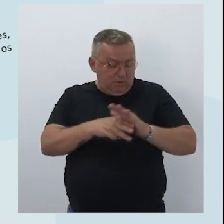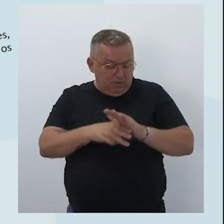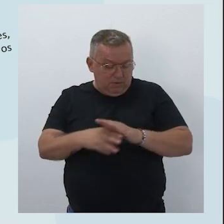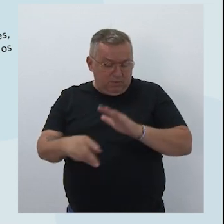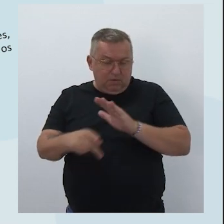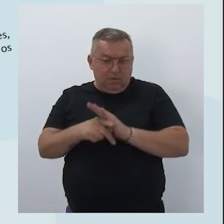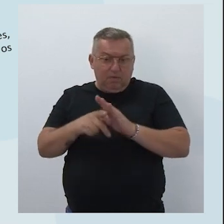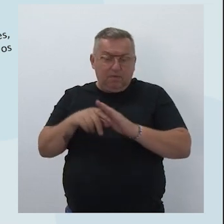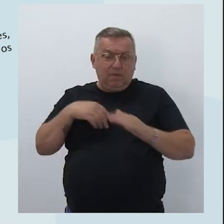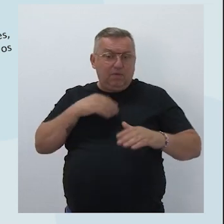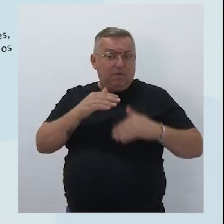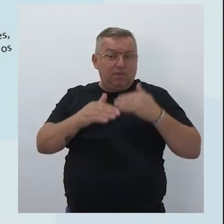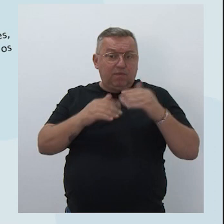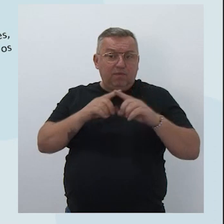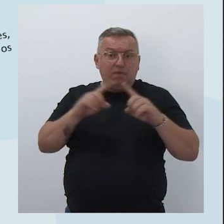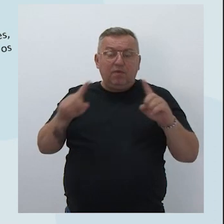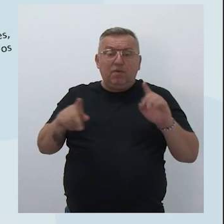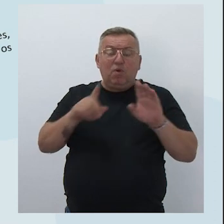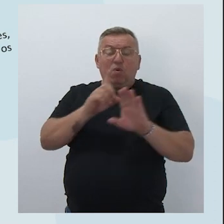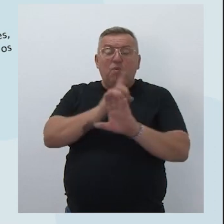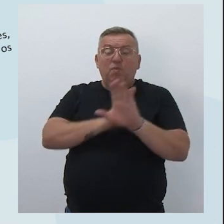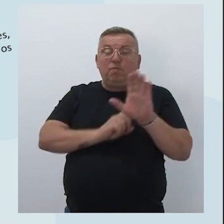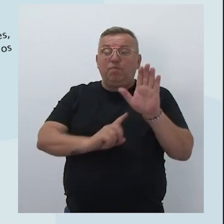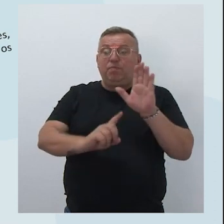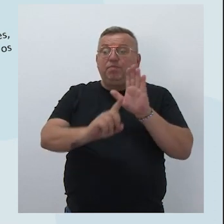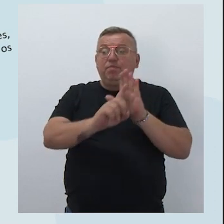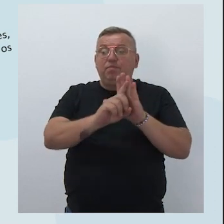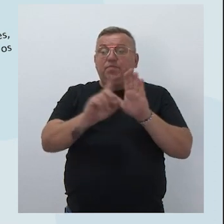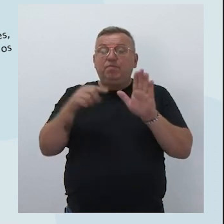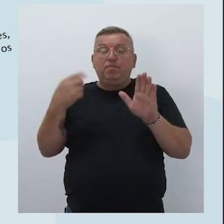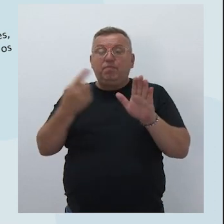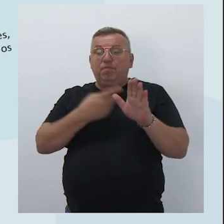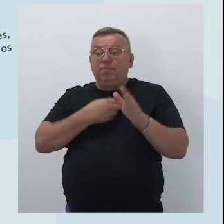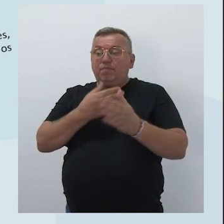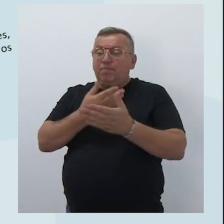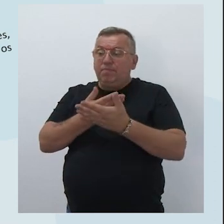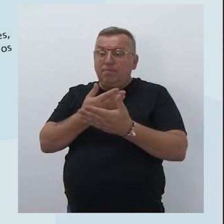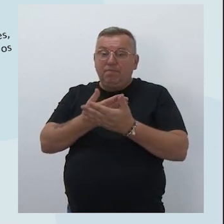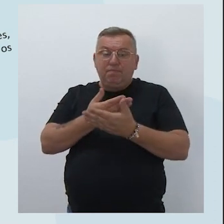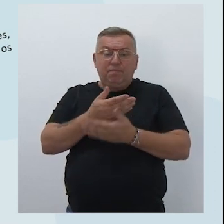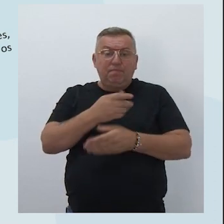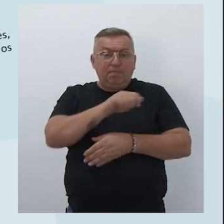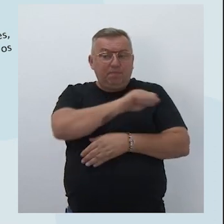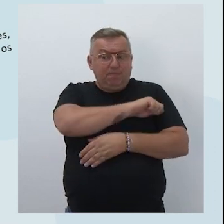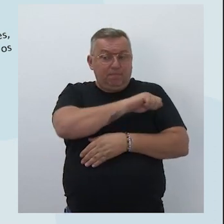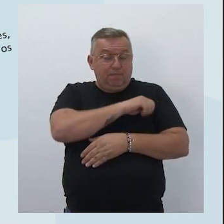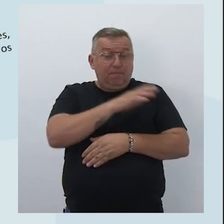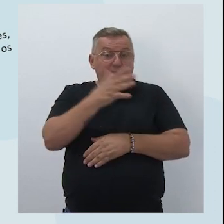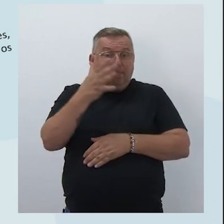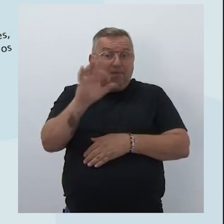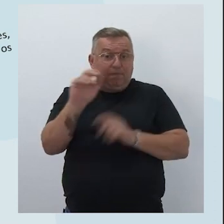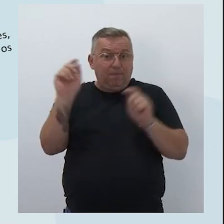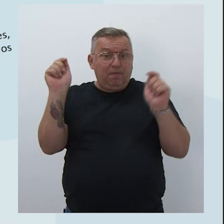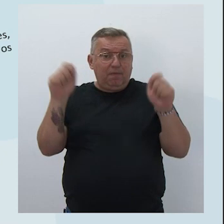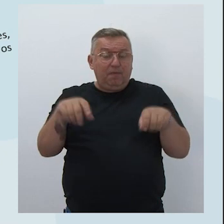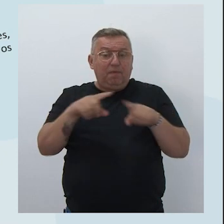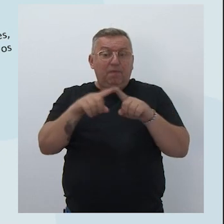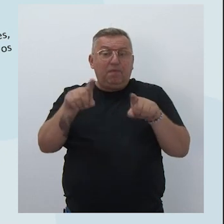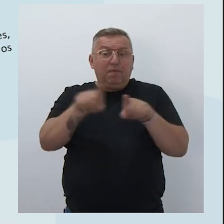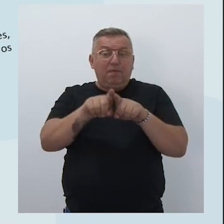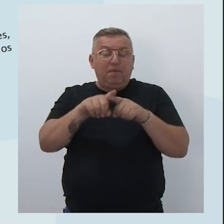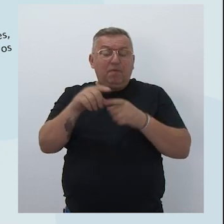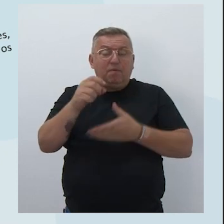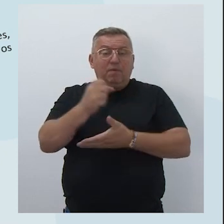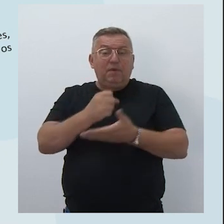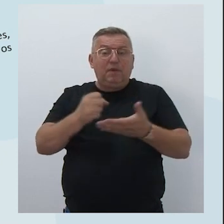ativas que desenvolvam o protagonismo desse nosso estudante. Essas 10 competências, elas estão